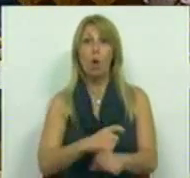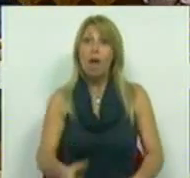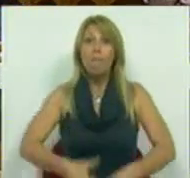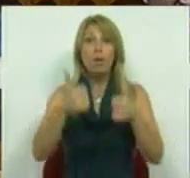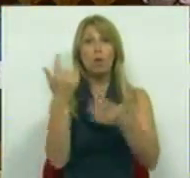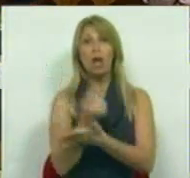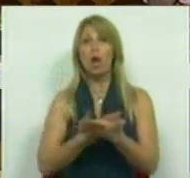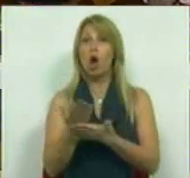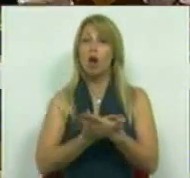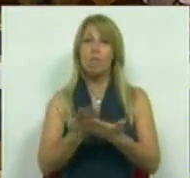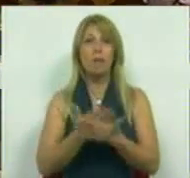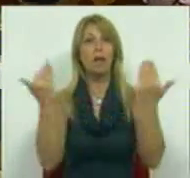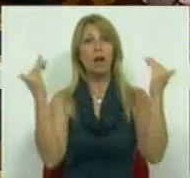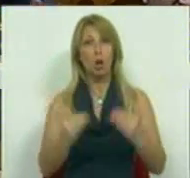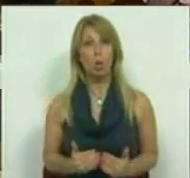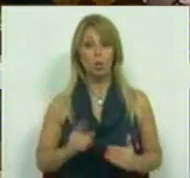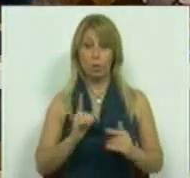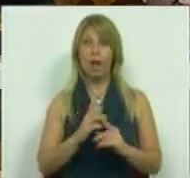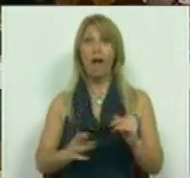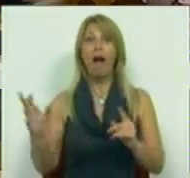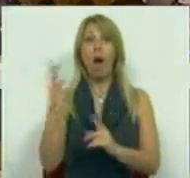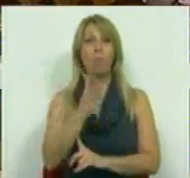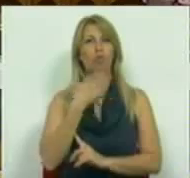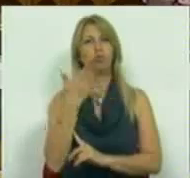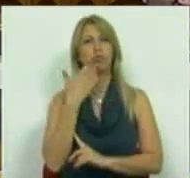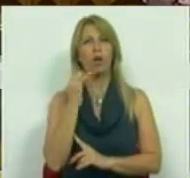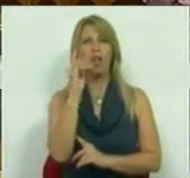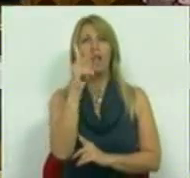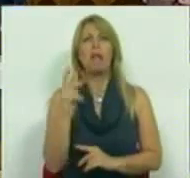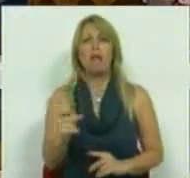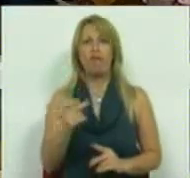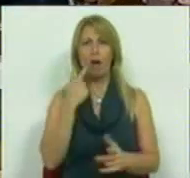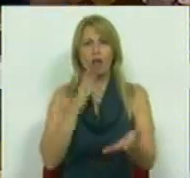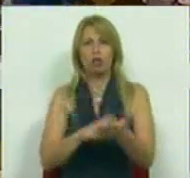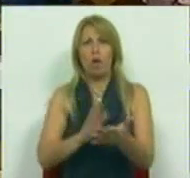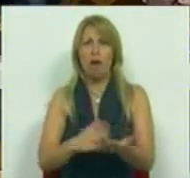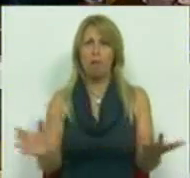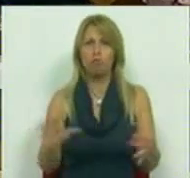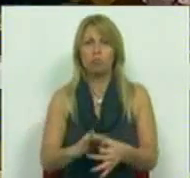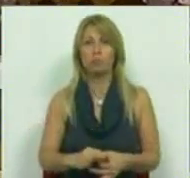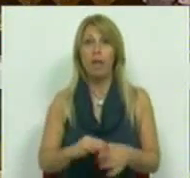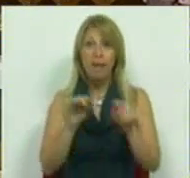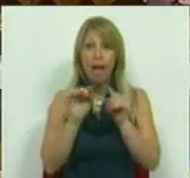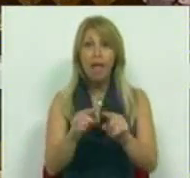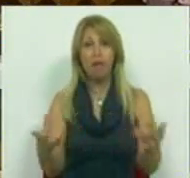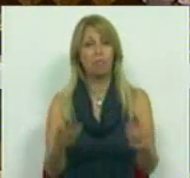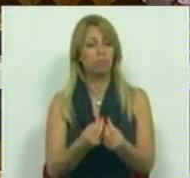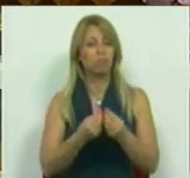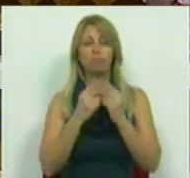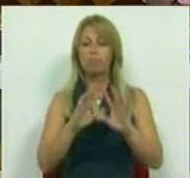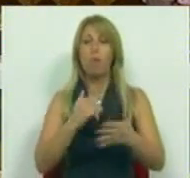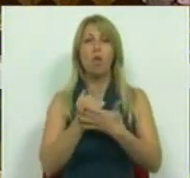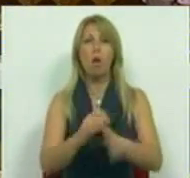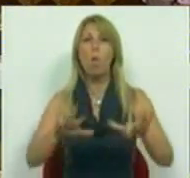da economia, da redução daquele aumento disparatado do IVA para a restauração. Aí estaremos com qualquer proposta que